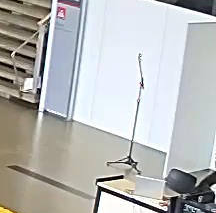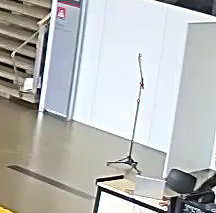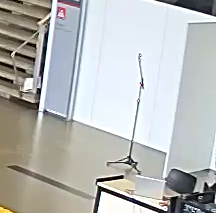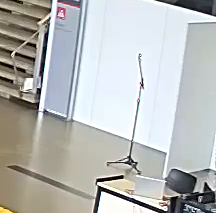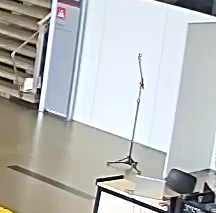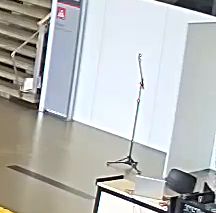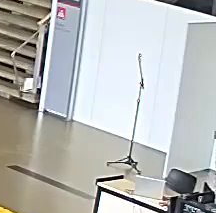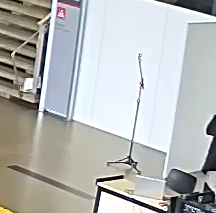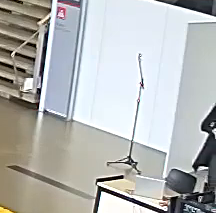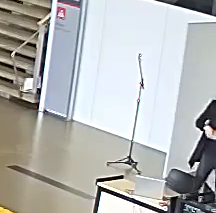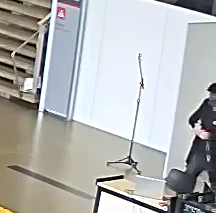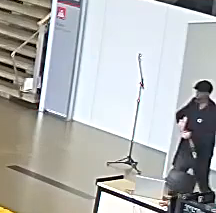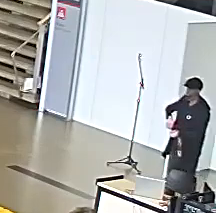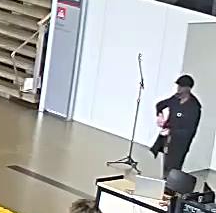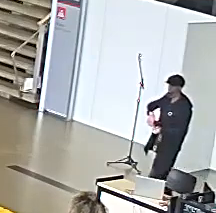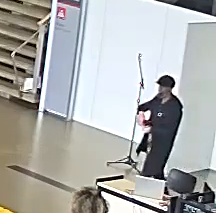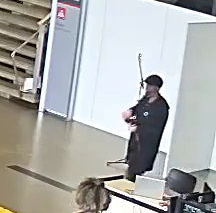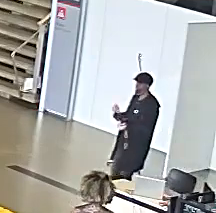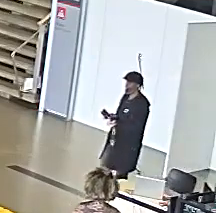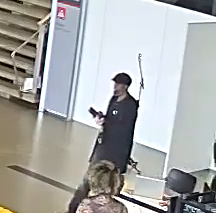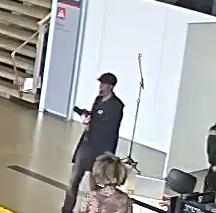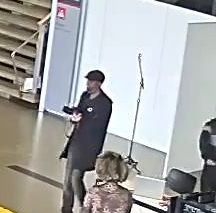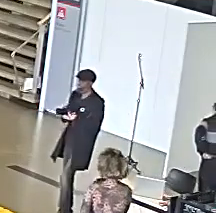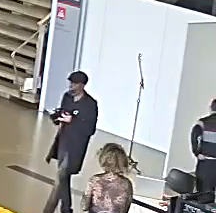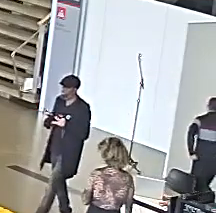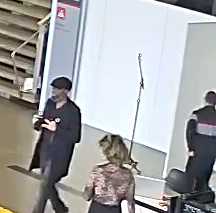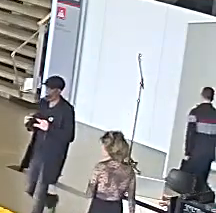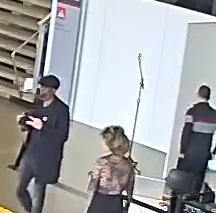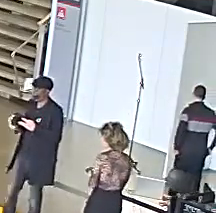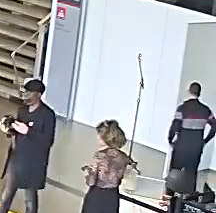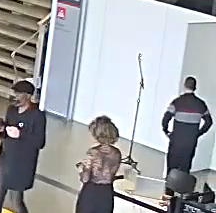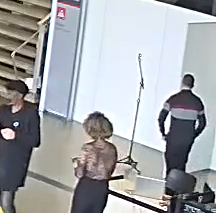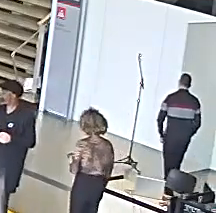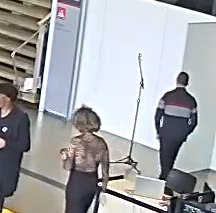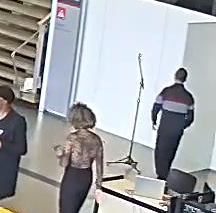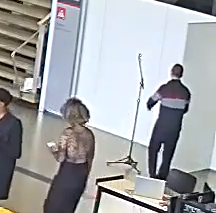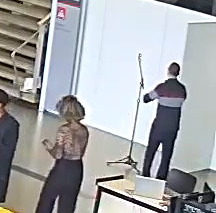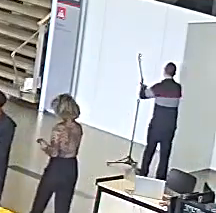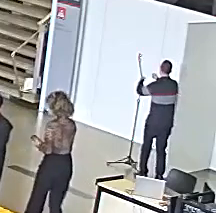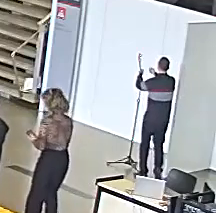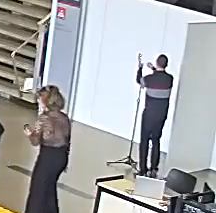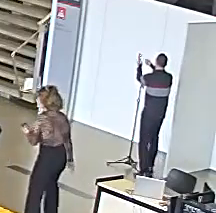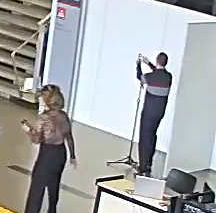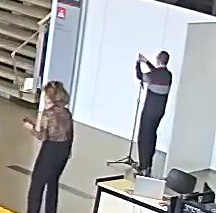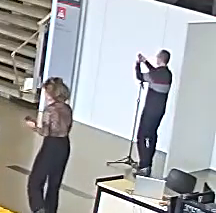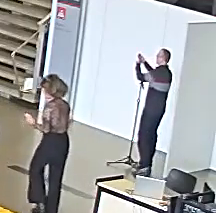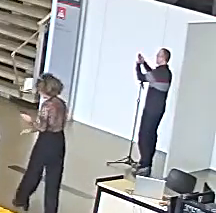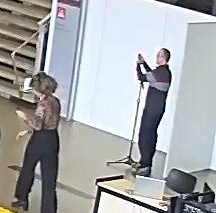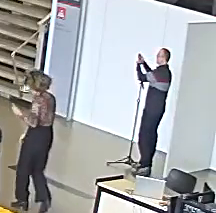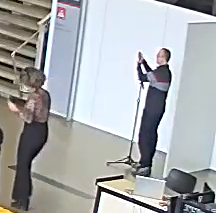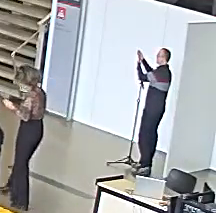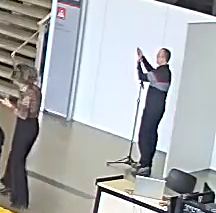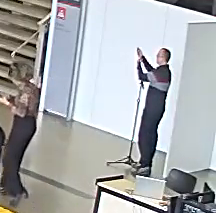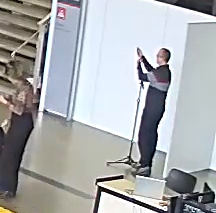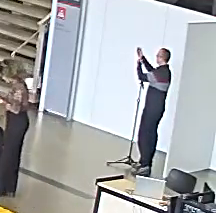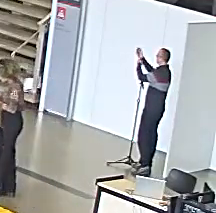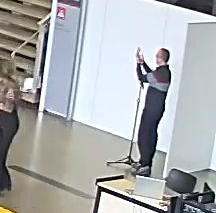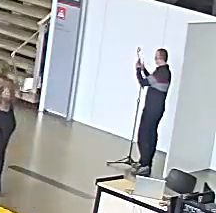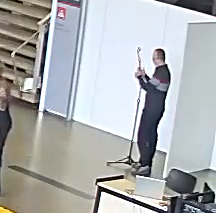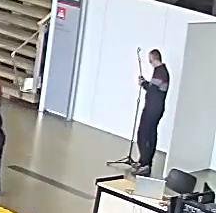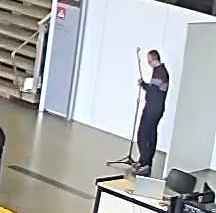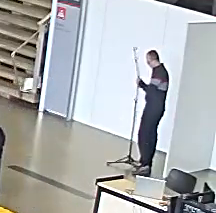Voto de congratulações à Assembleia Legislativa do Estado de Minas Gerais, atendendo o